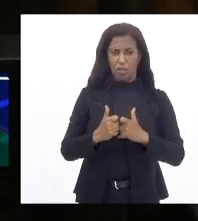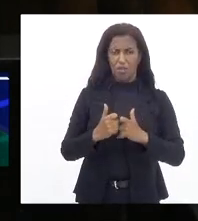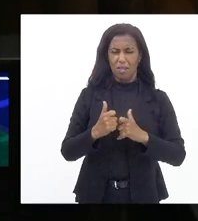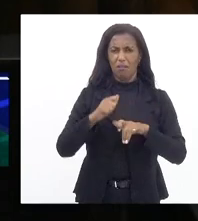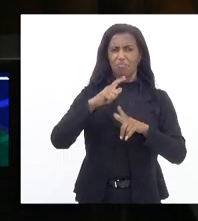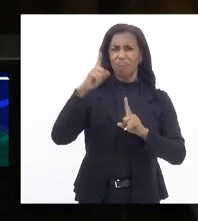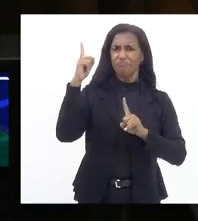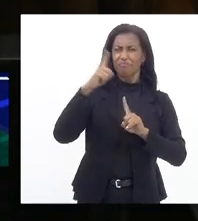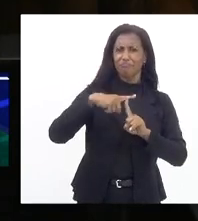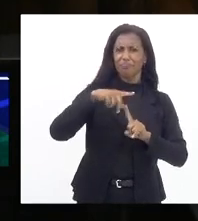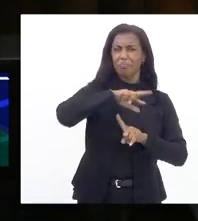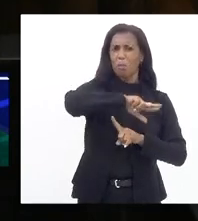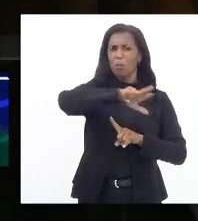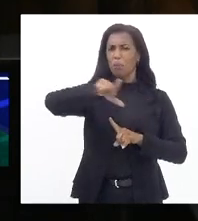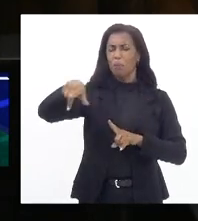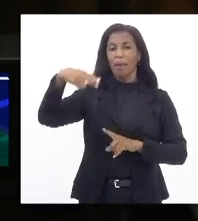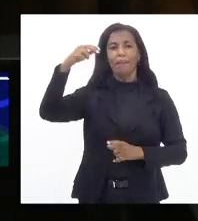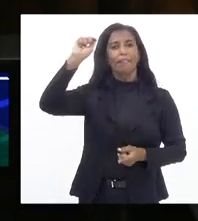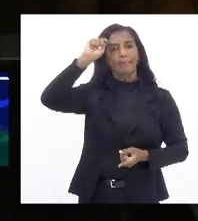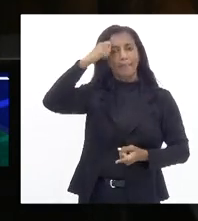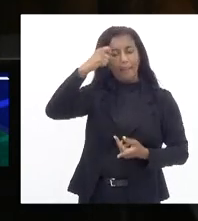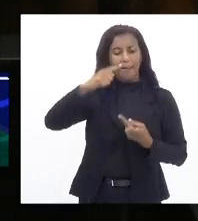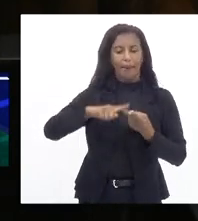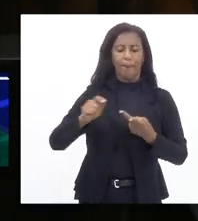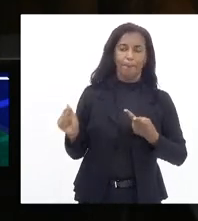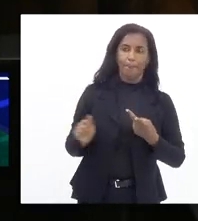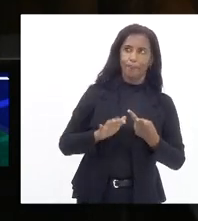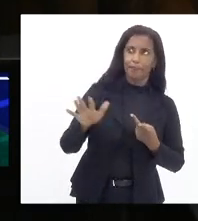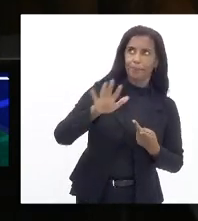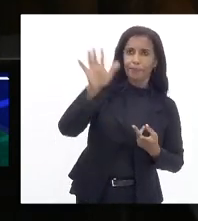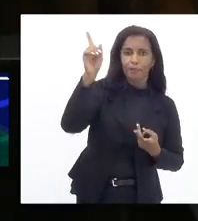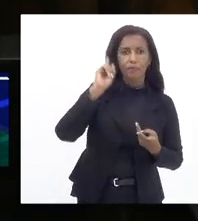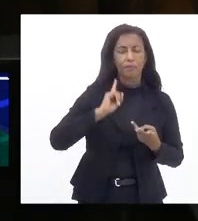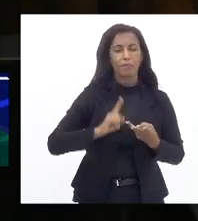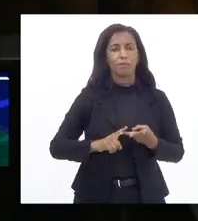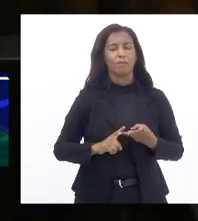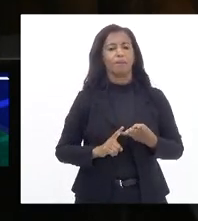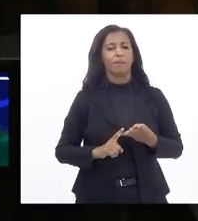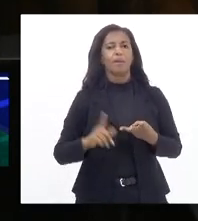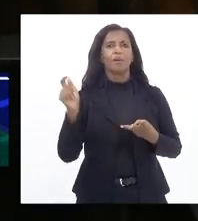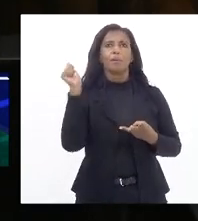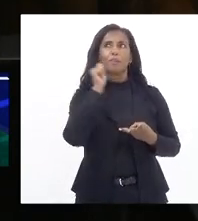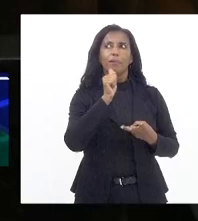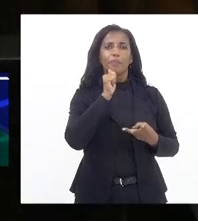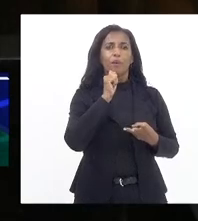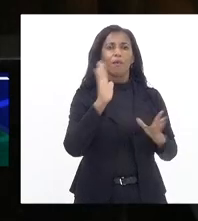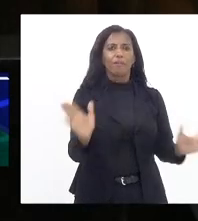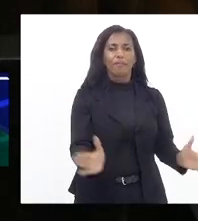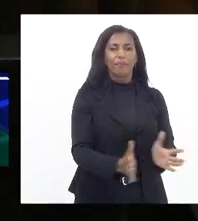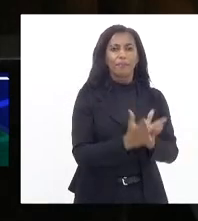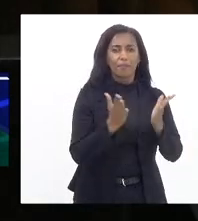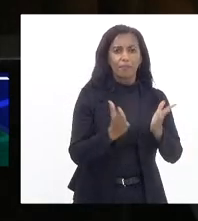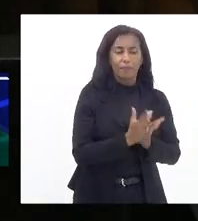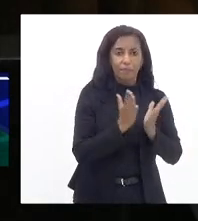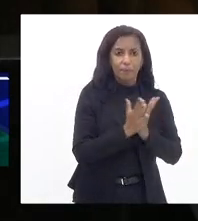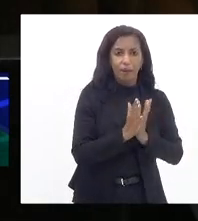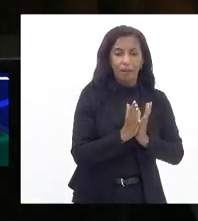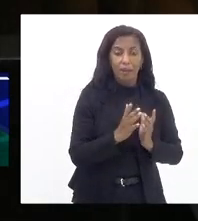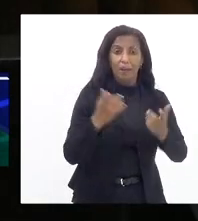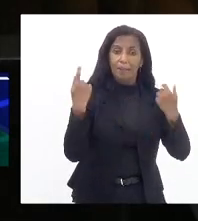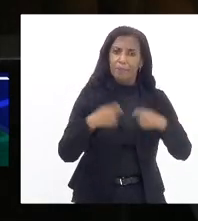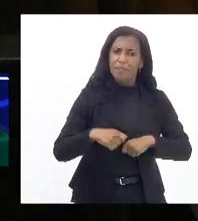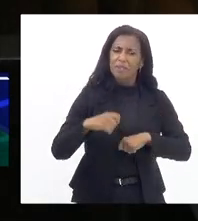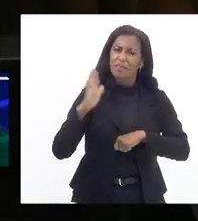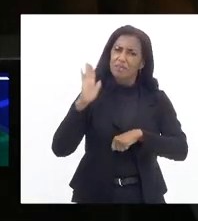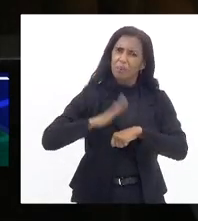tipo, mulheres negras, mulheres da periferia, mulheres, enfim, de favelas, né, precisam cada vez